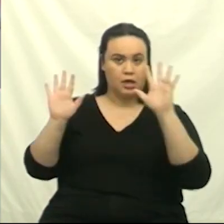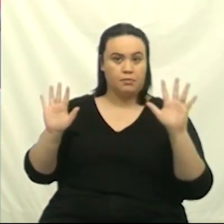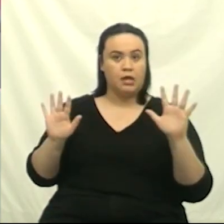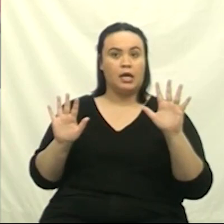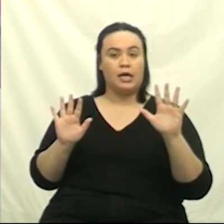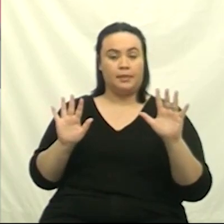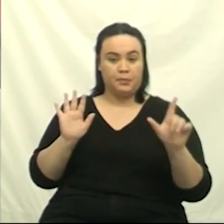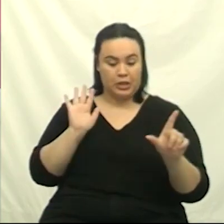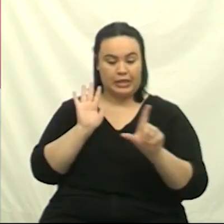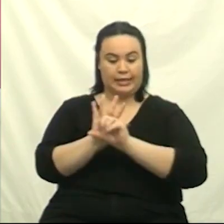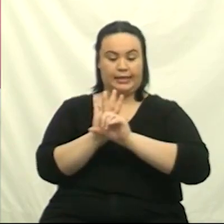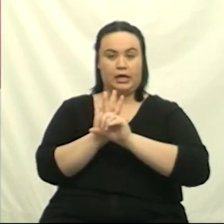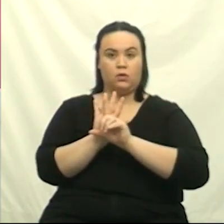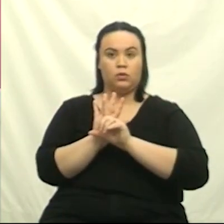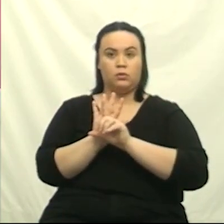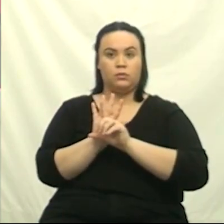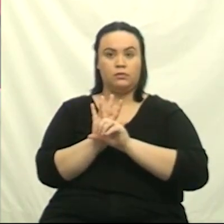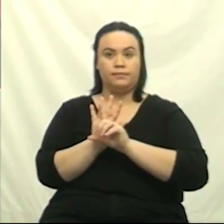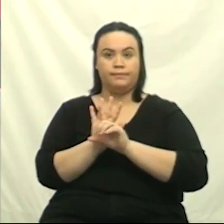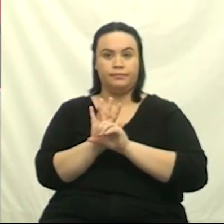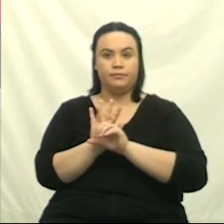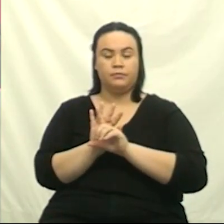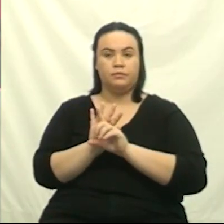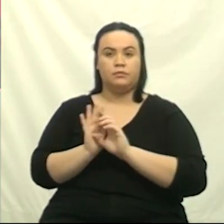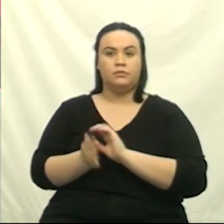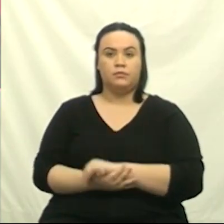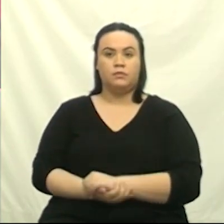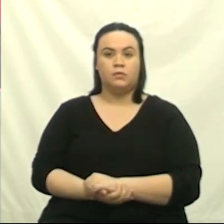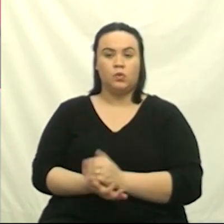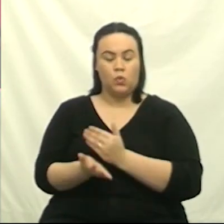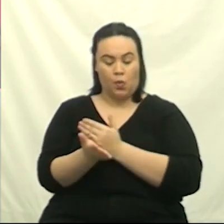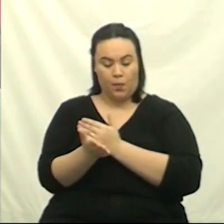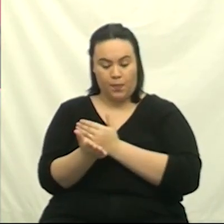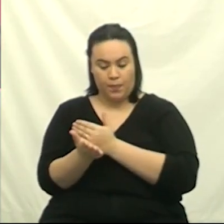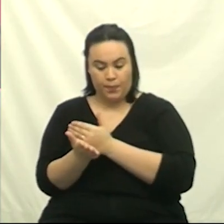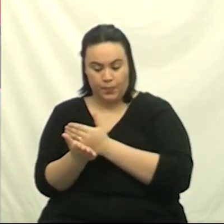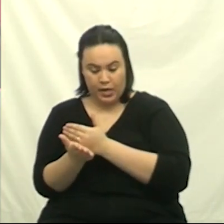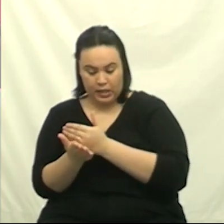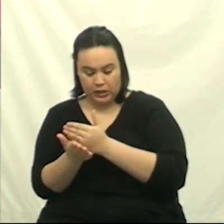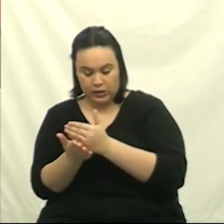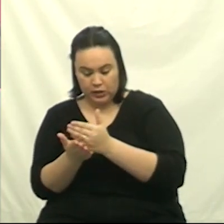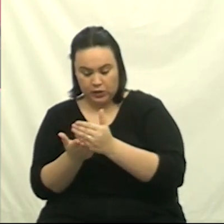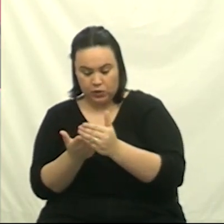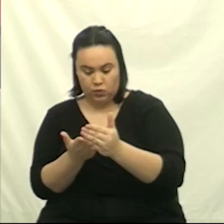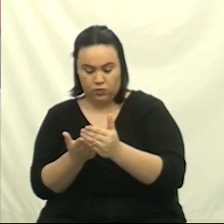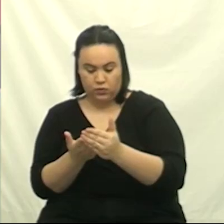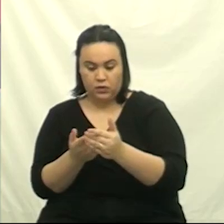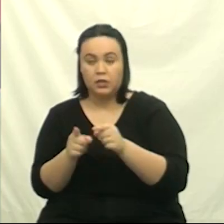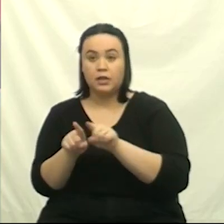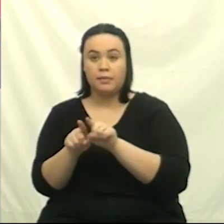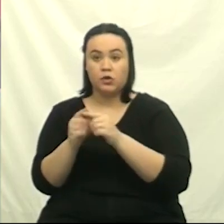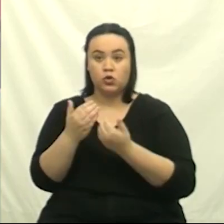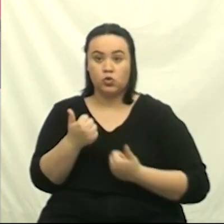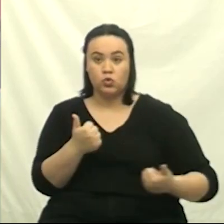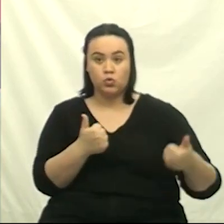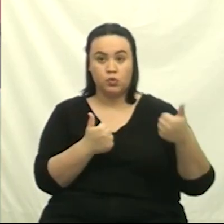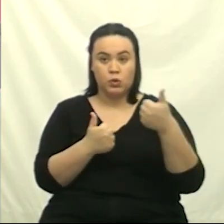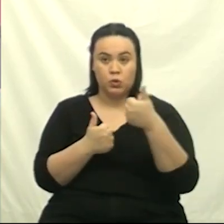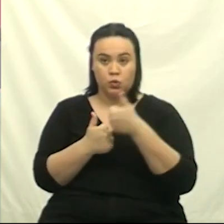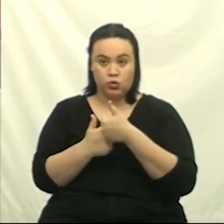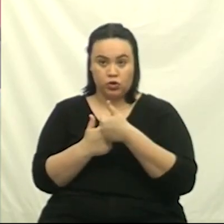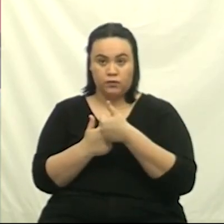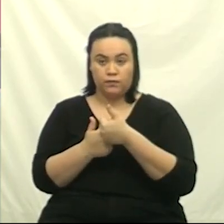é legal tanto o início quanto esse substitutivo que veio